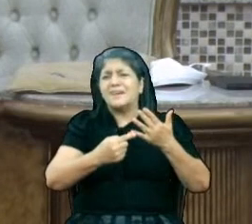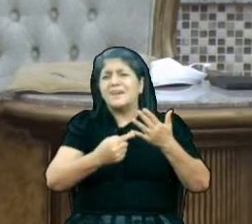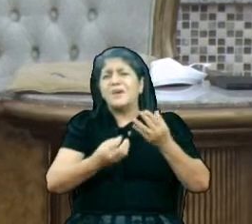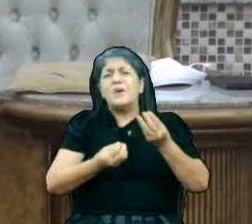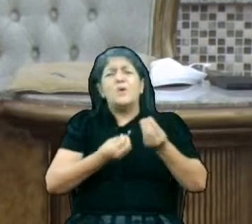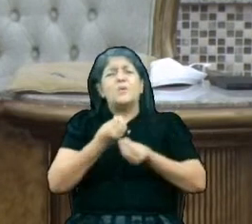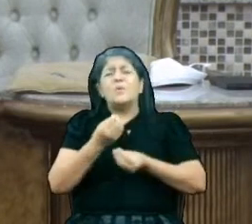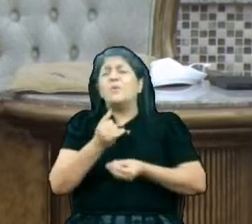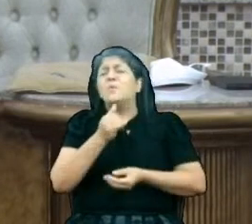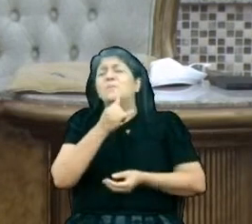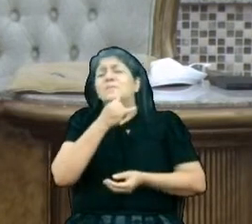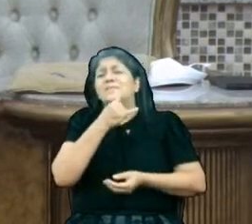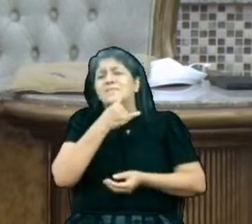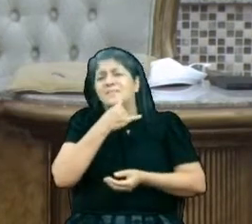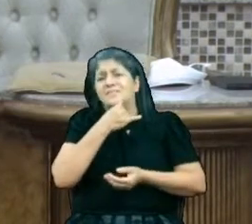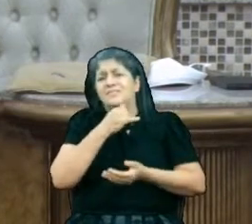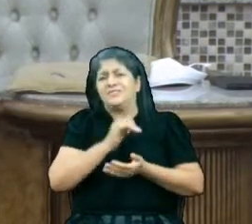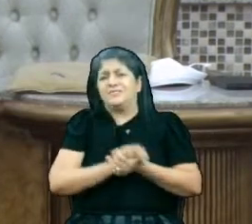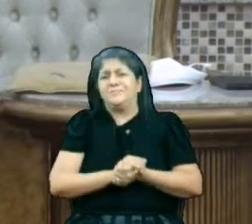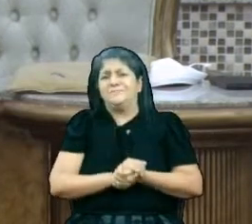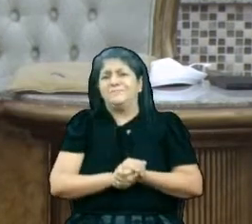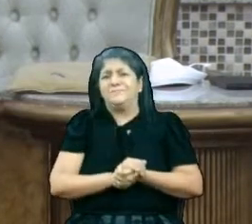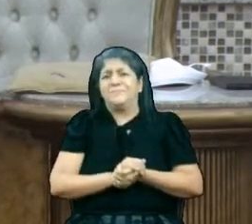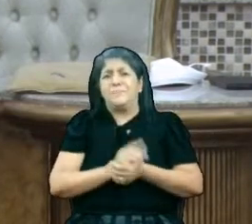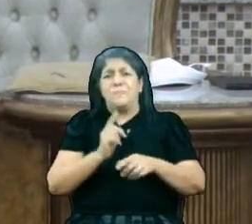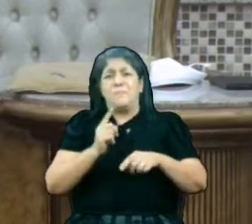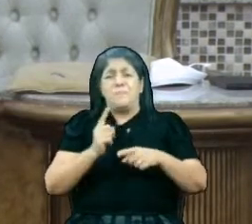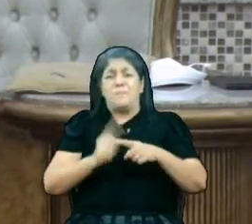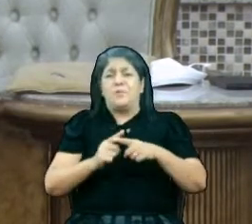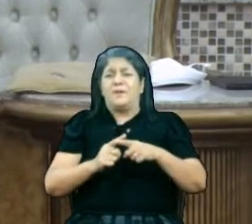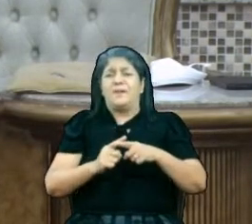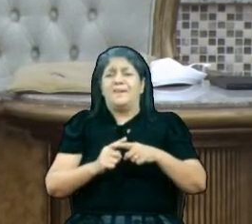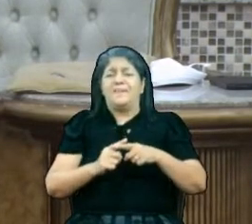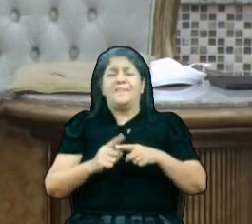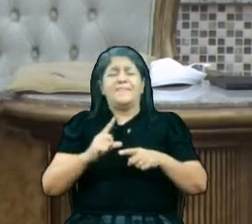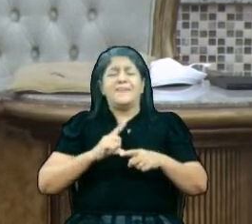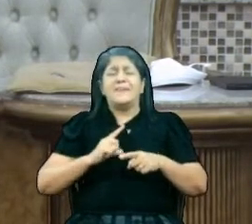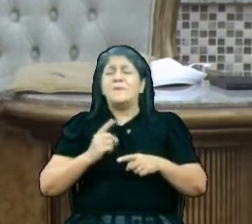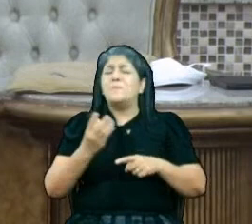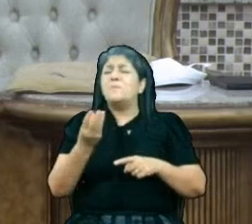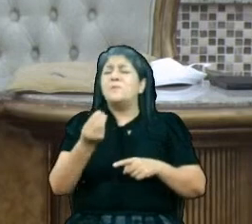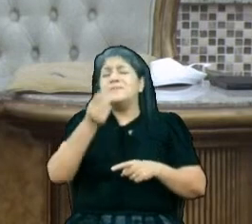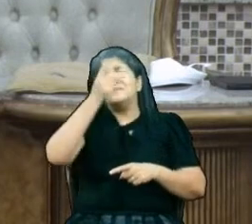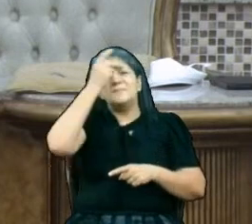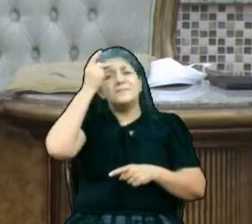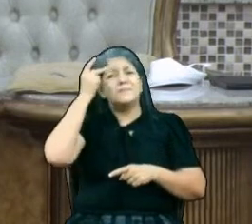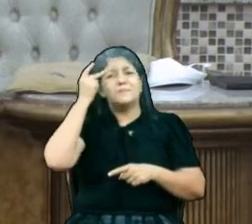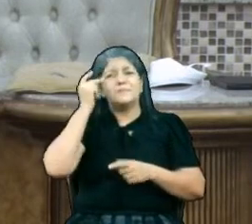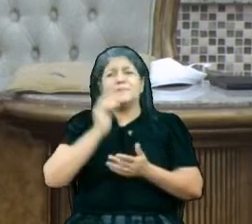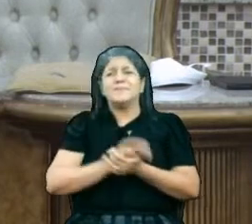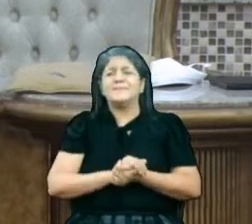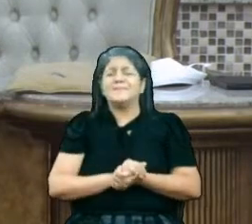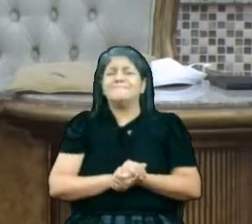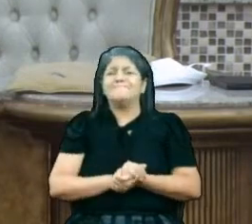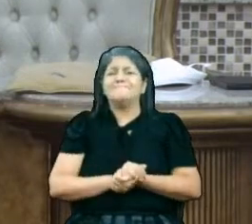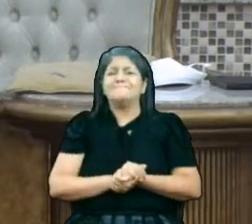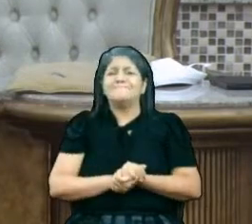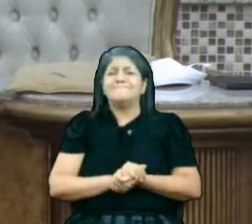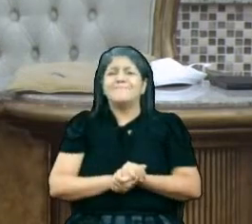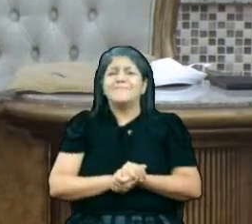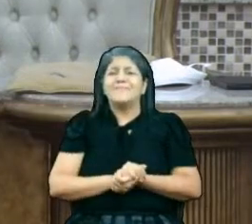nesta noite nós estamos falando de perder espiritual e que nós possamos rever a rede